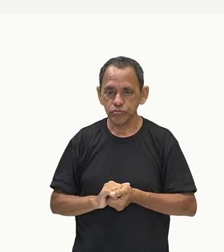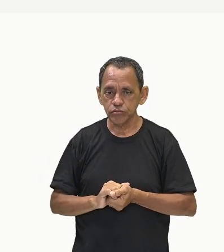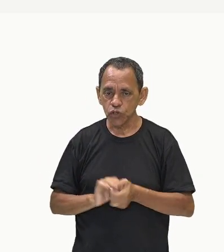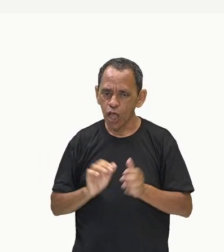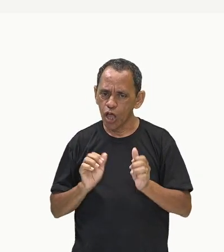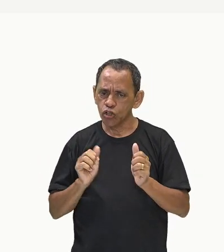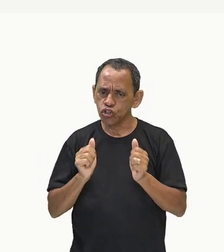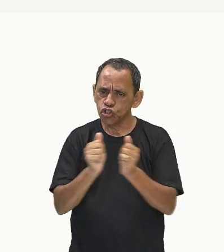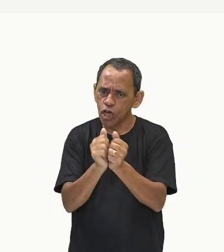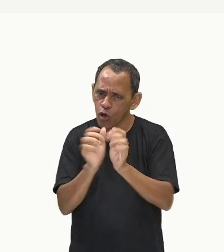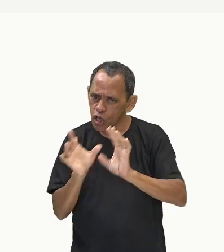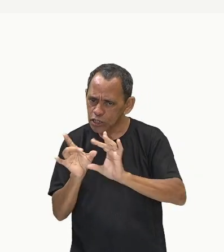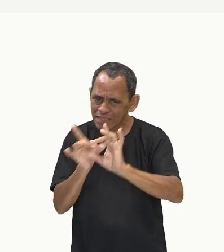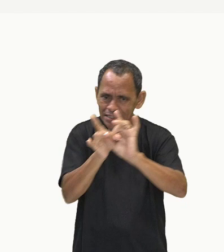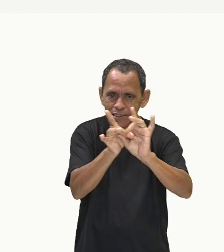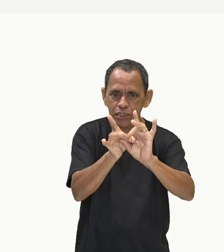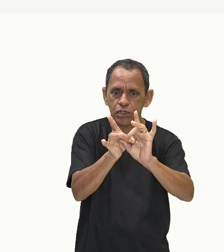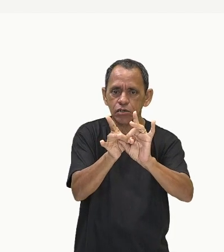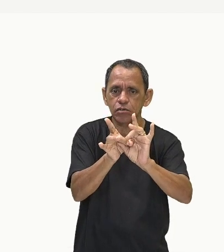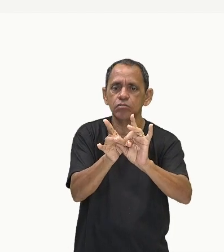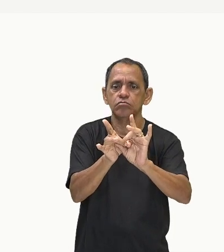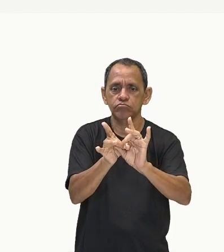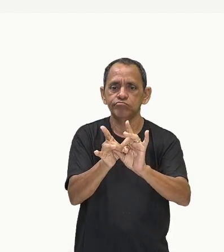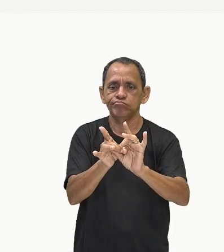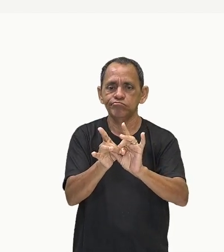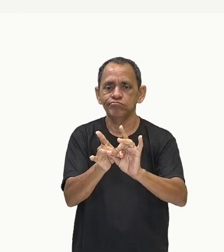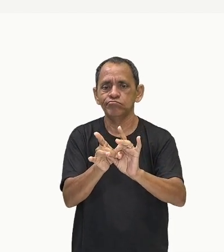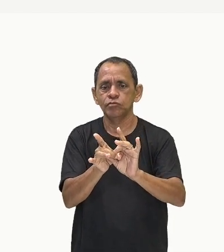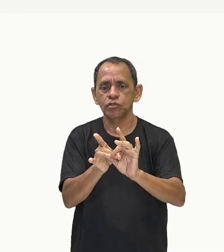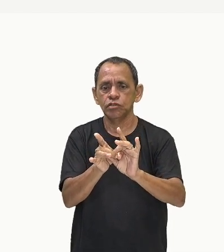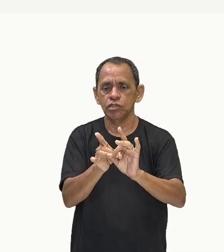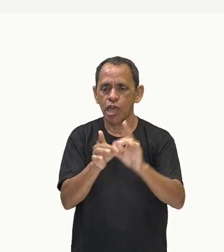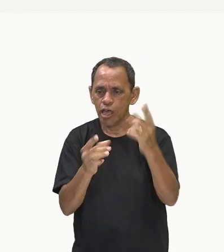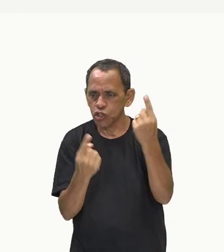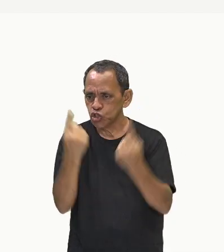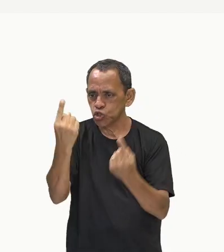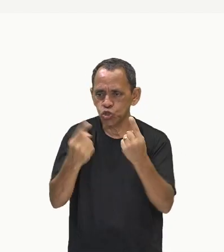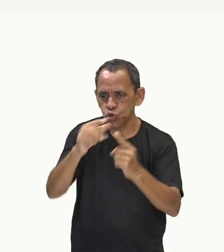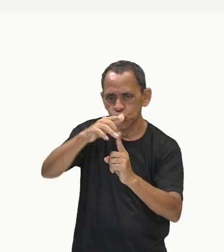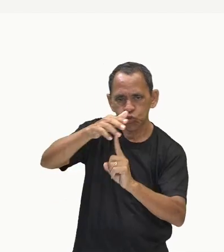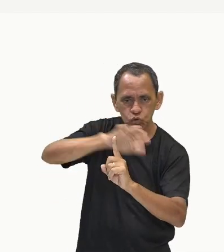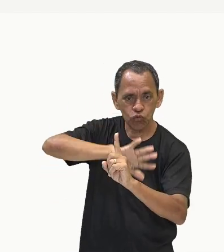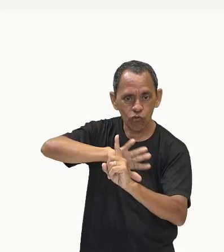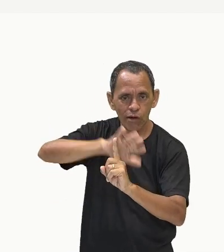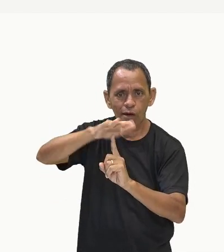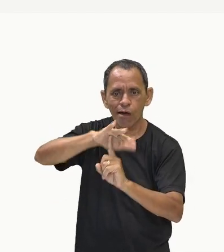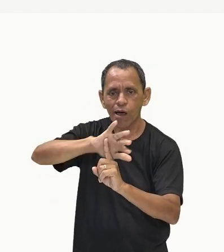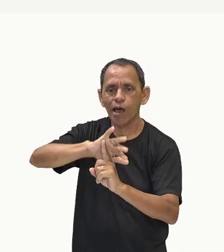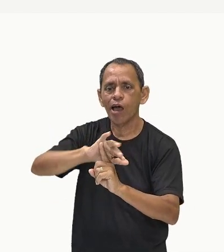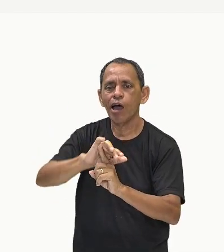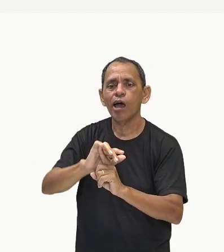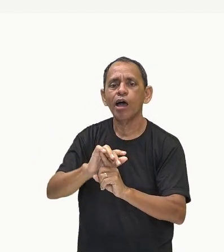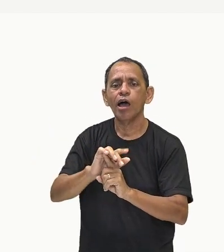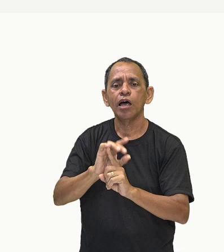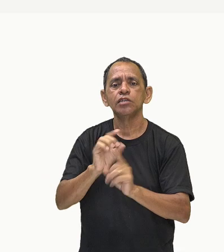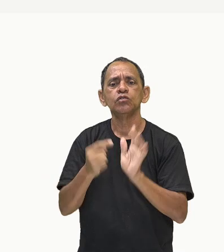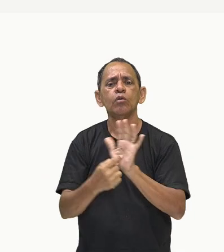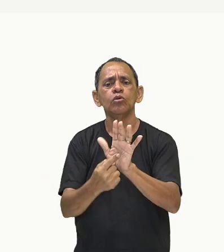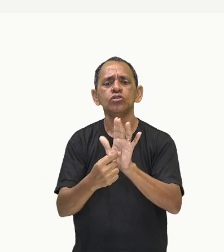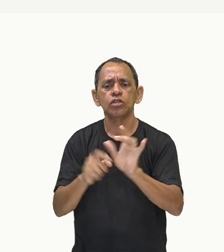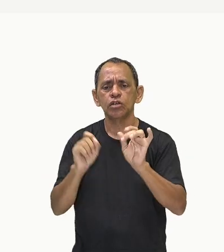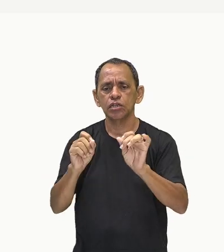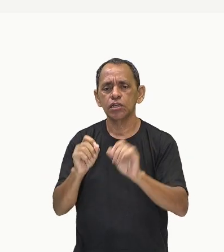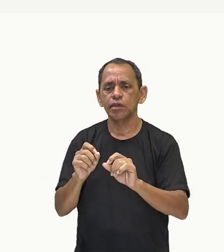Então, a interseção entre essas duas faces aqui, elas vão determinar essa aresta aqui,